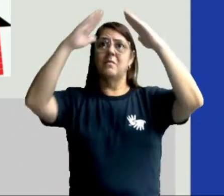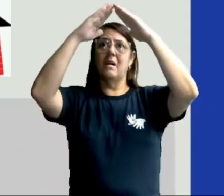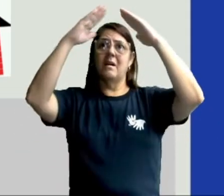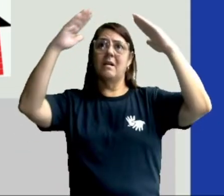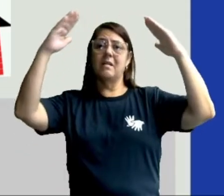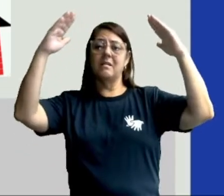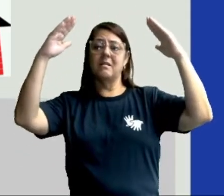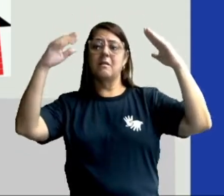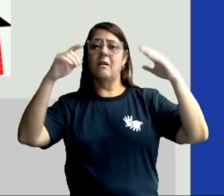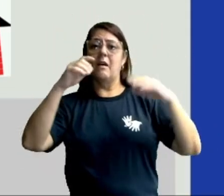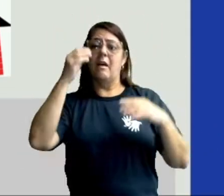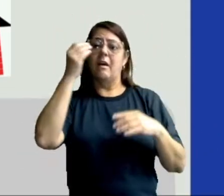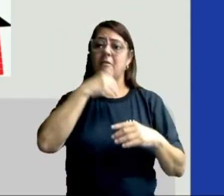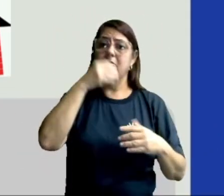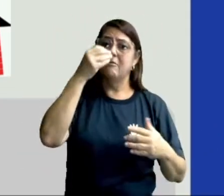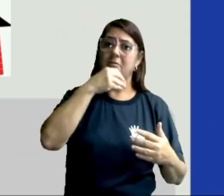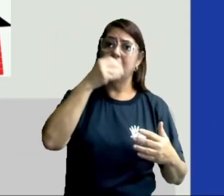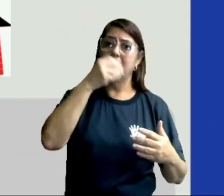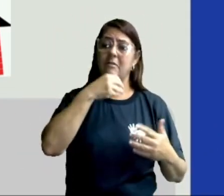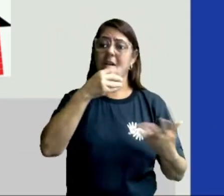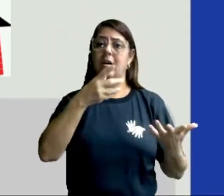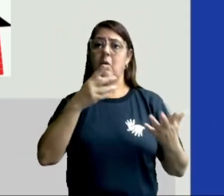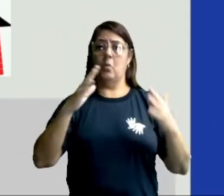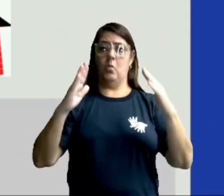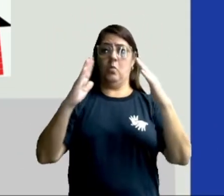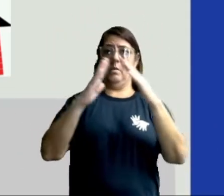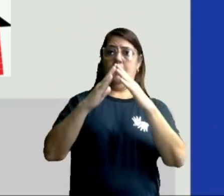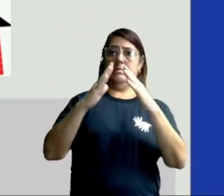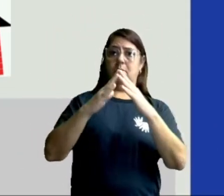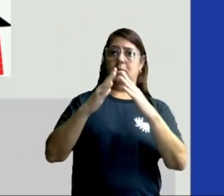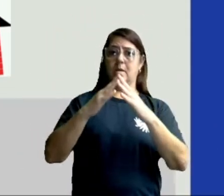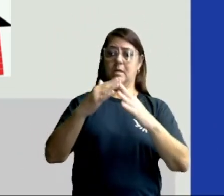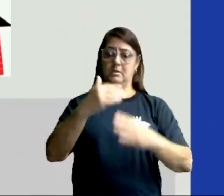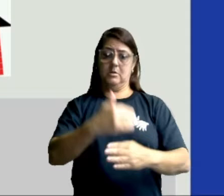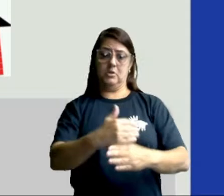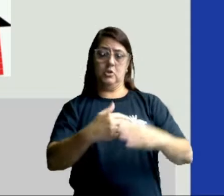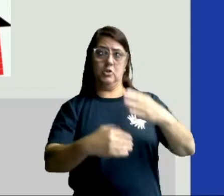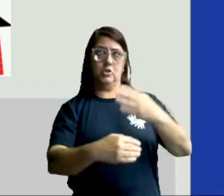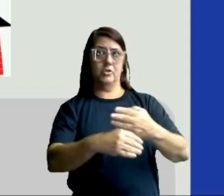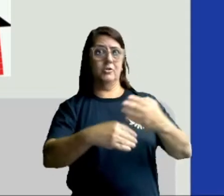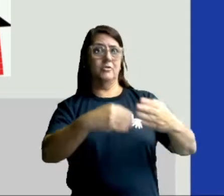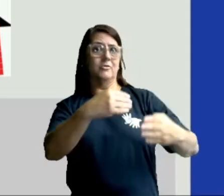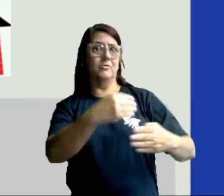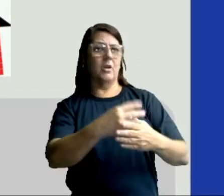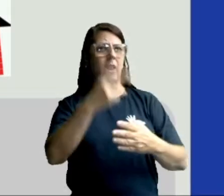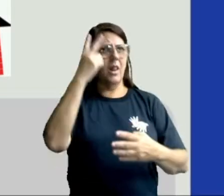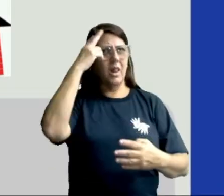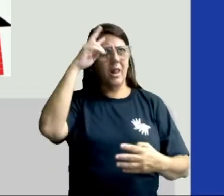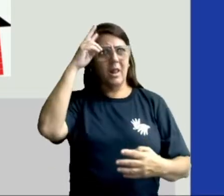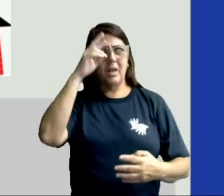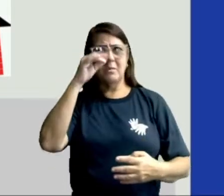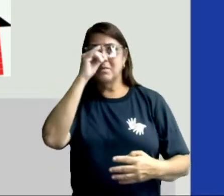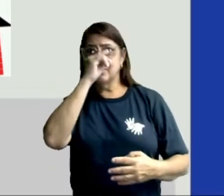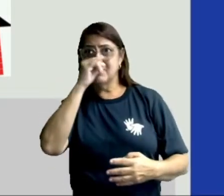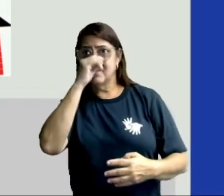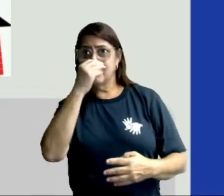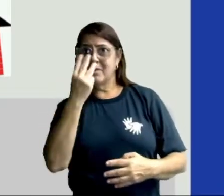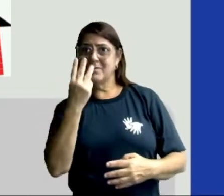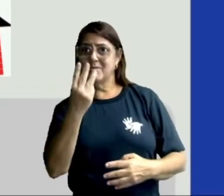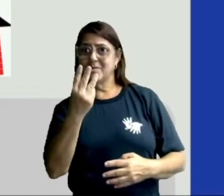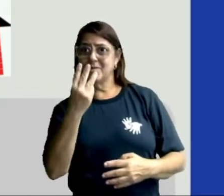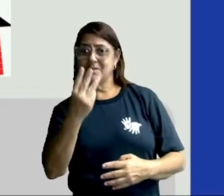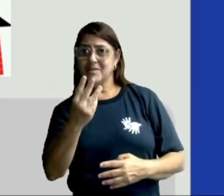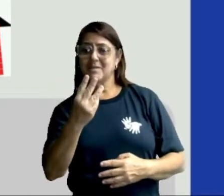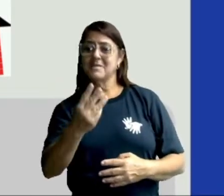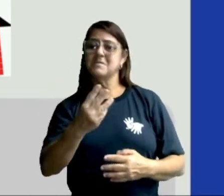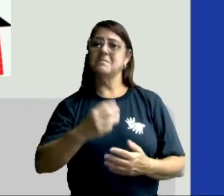menor resistência quando comparamos com aquela casa de alvenaria. E lembram lá daquela história dos 3 porquinhos, Que